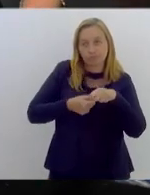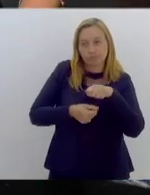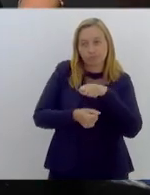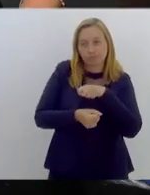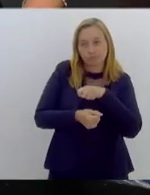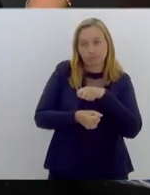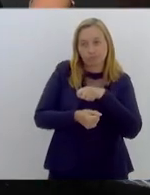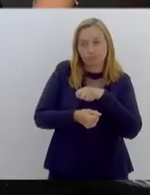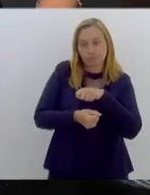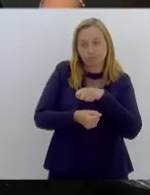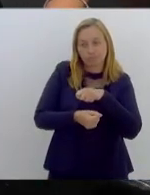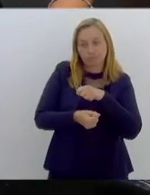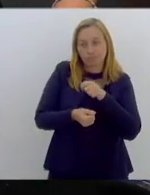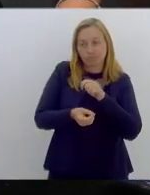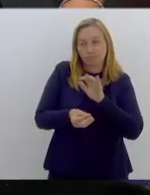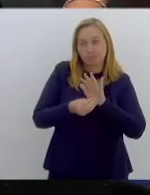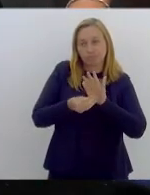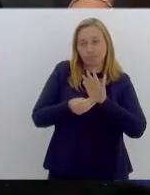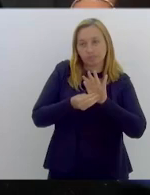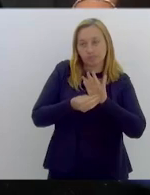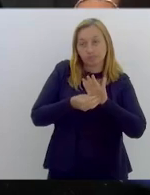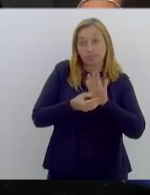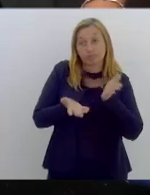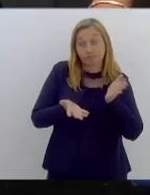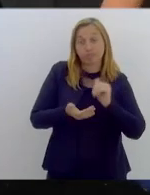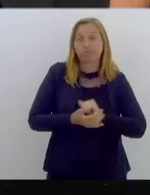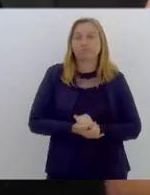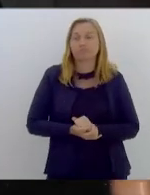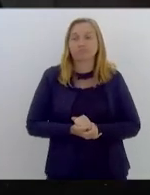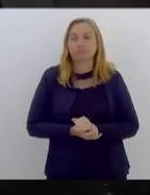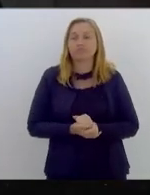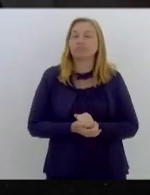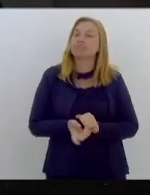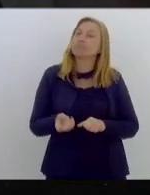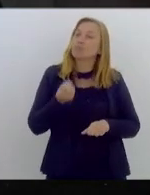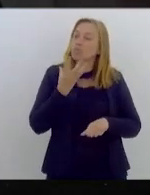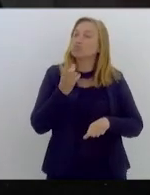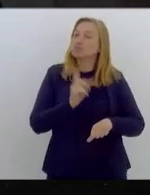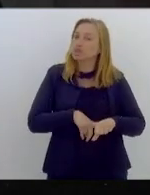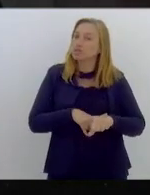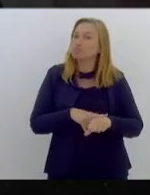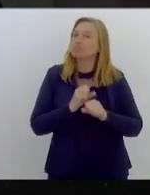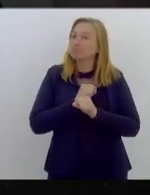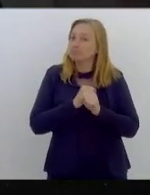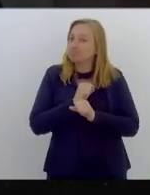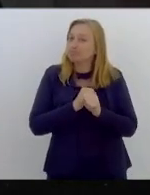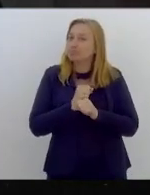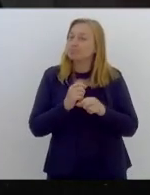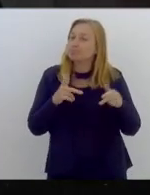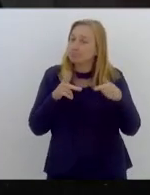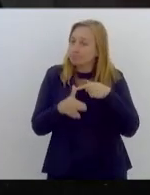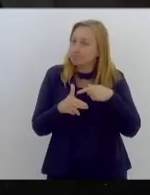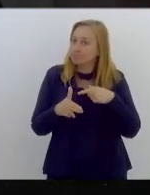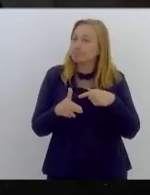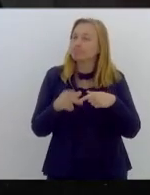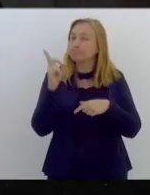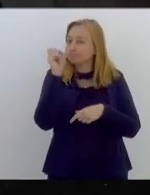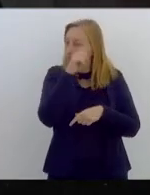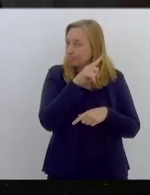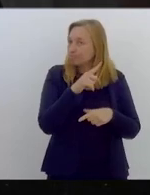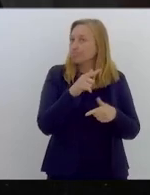SUS está sofrendo de subfinanciamento há algum tempo, há alguns anos, o que emperra, dificulta,